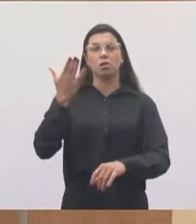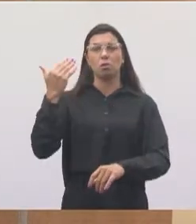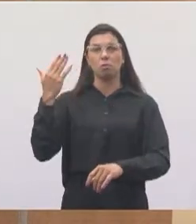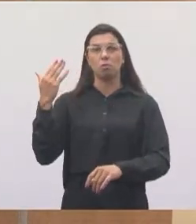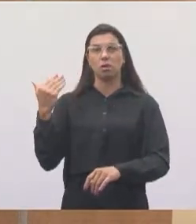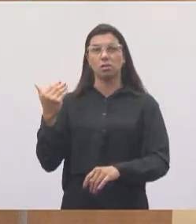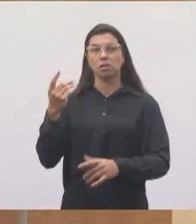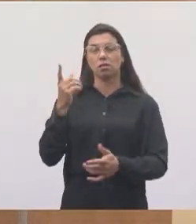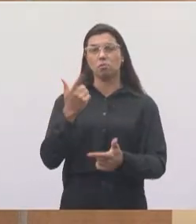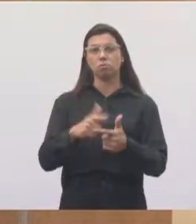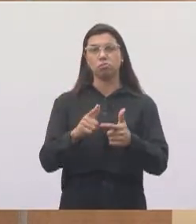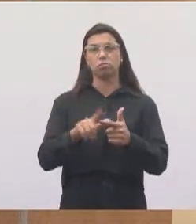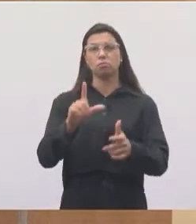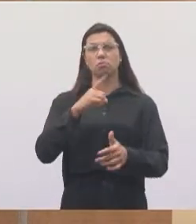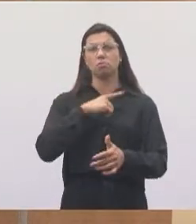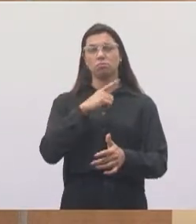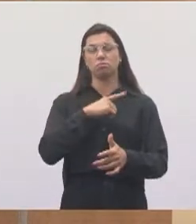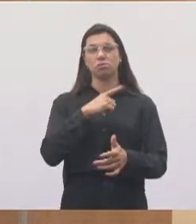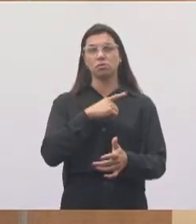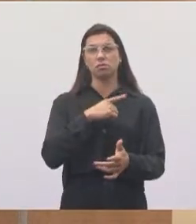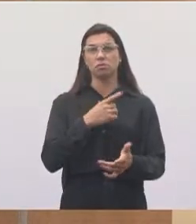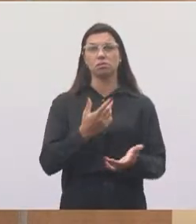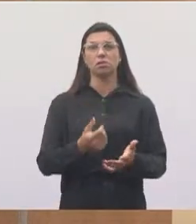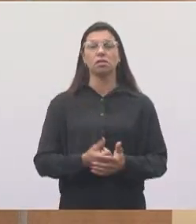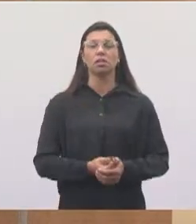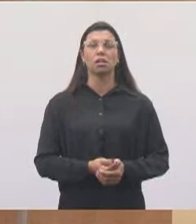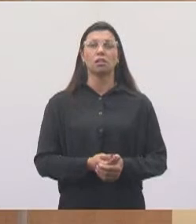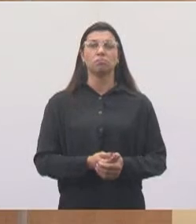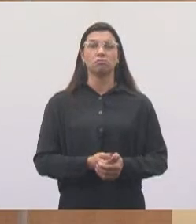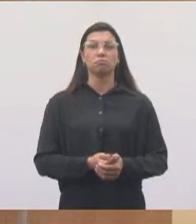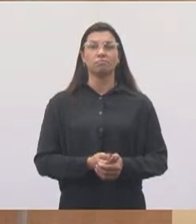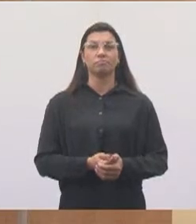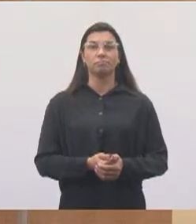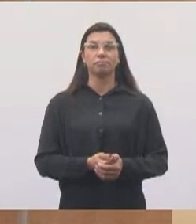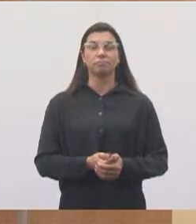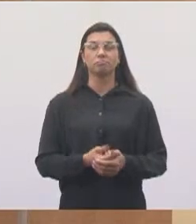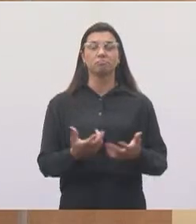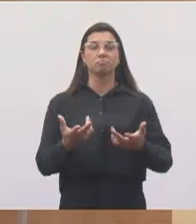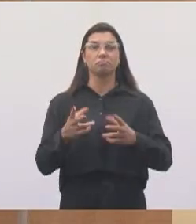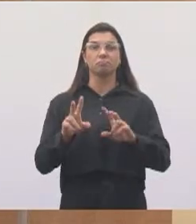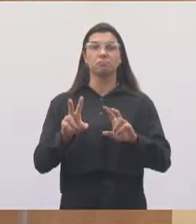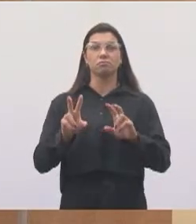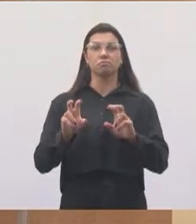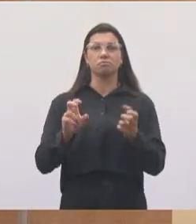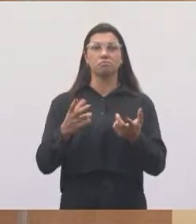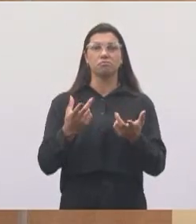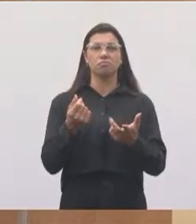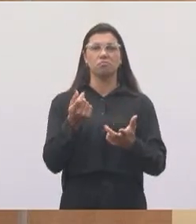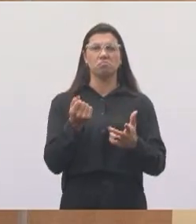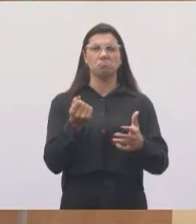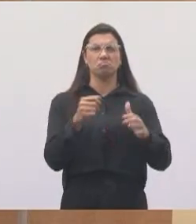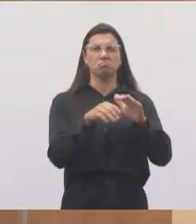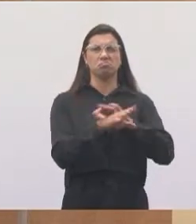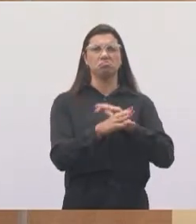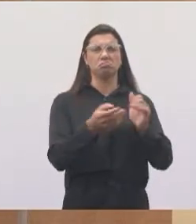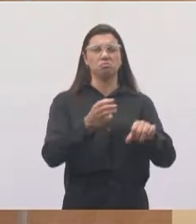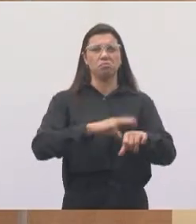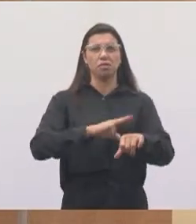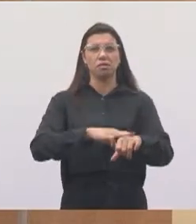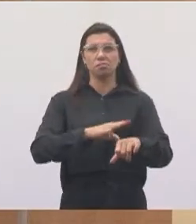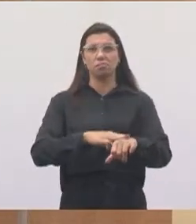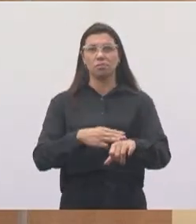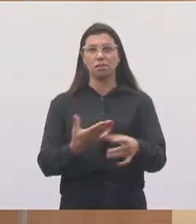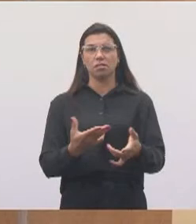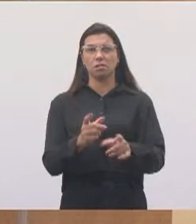que ocasionaram a insuficiência de ativos necessário à cobertura das reservas matemáticas